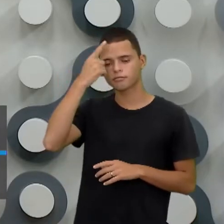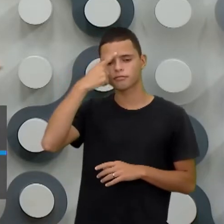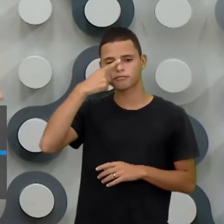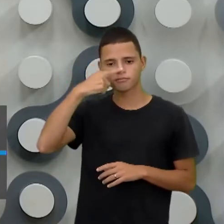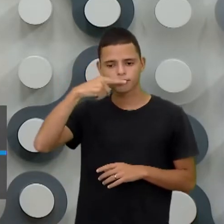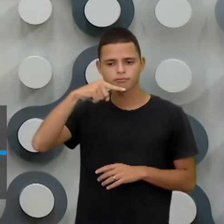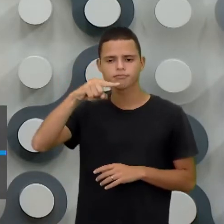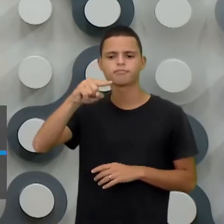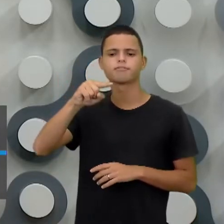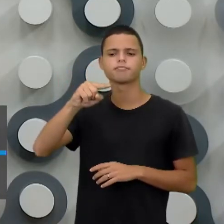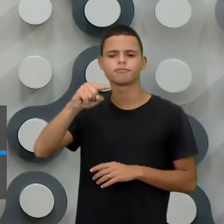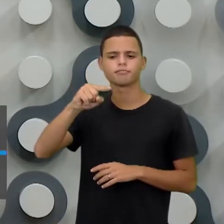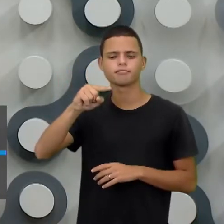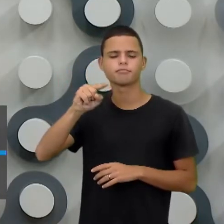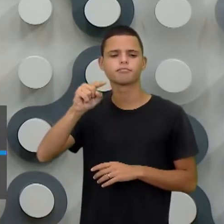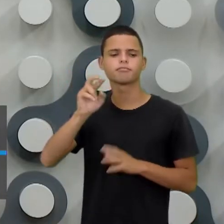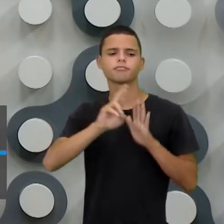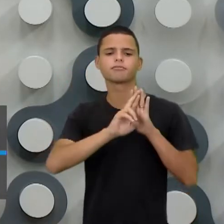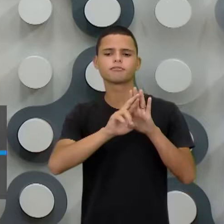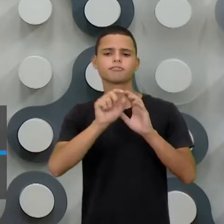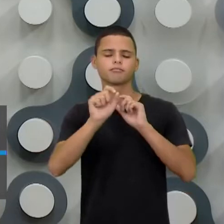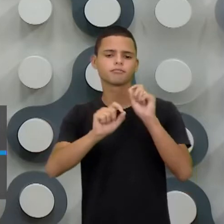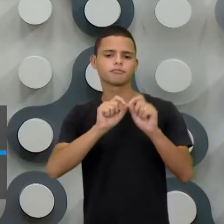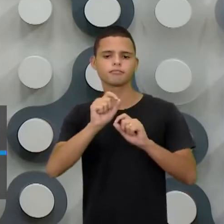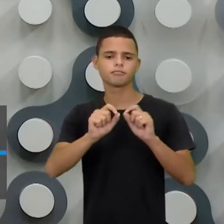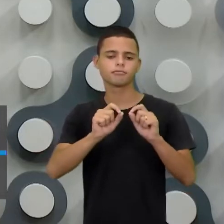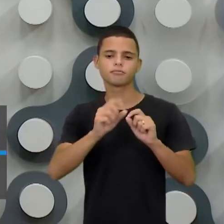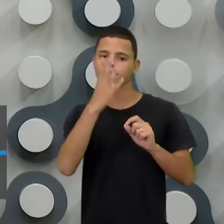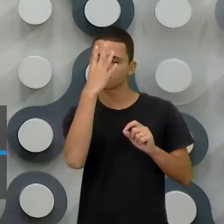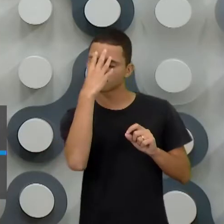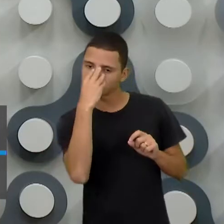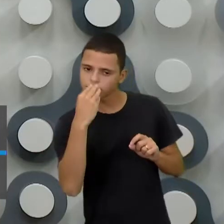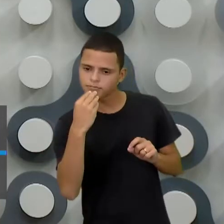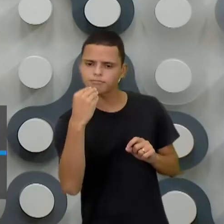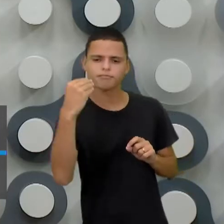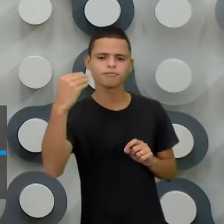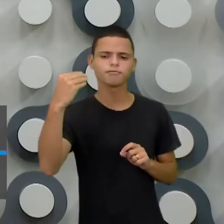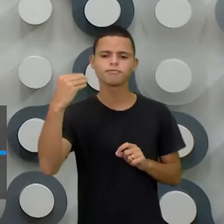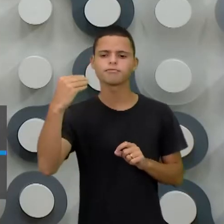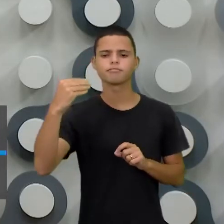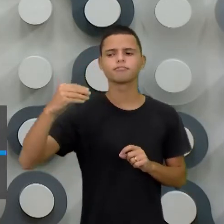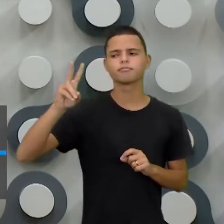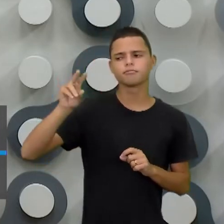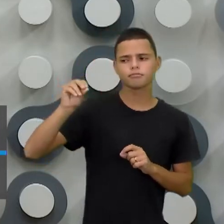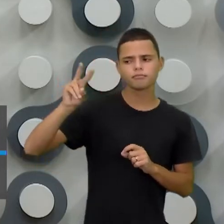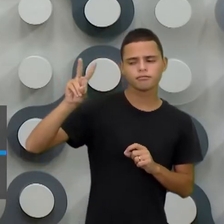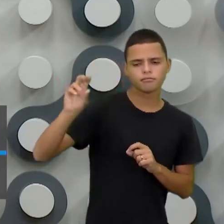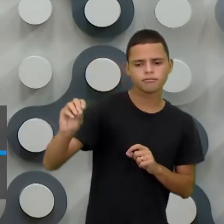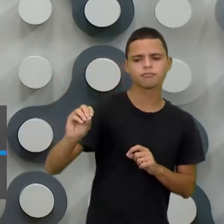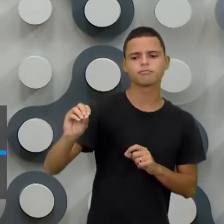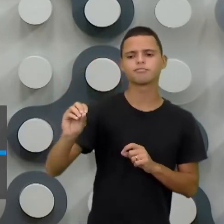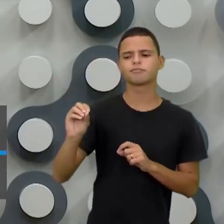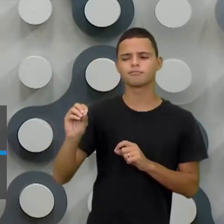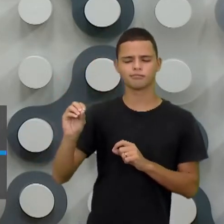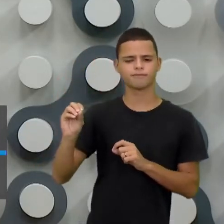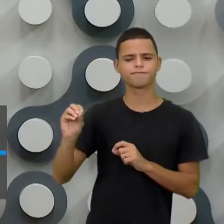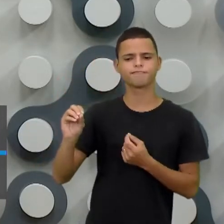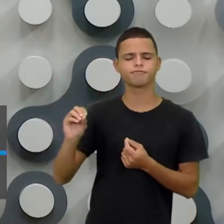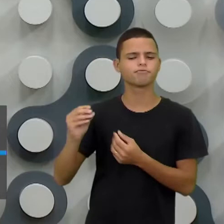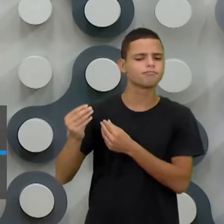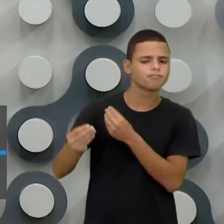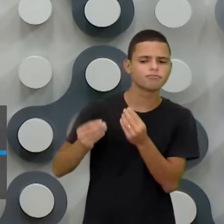ela representava ali, né? O lobo, a vovó, o lenhador, né? Essa